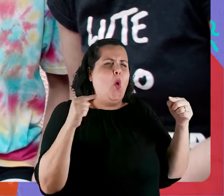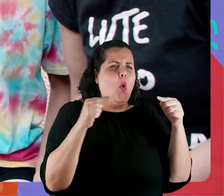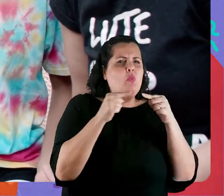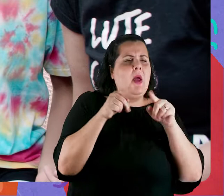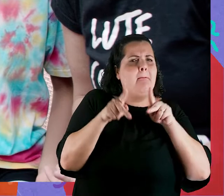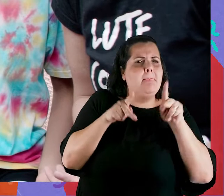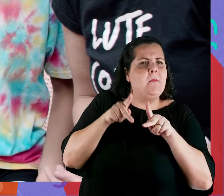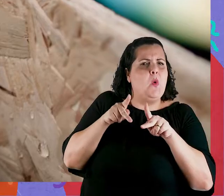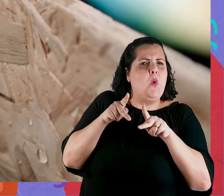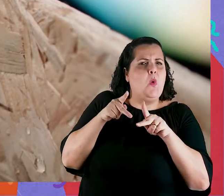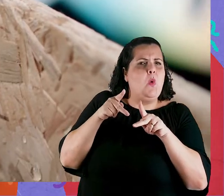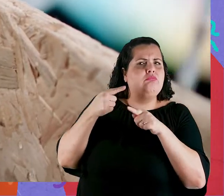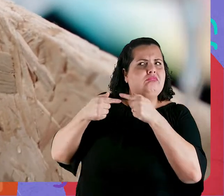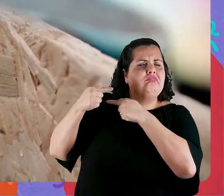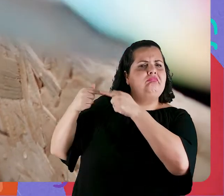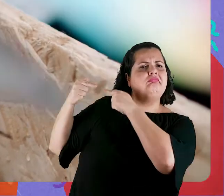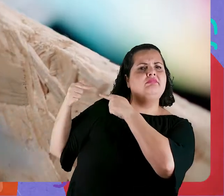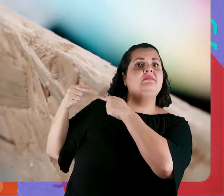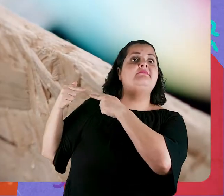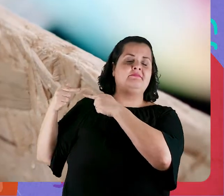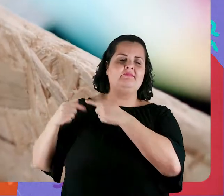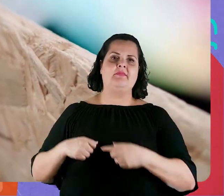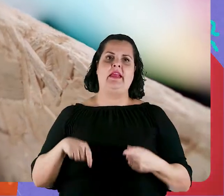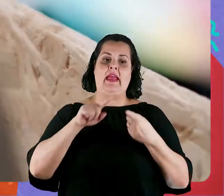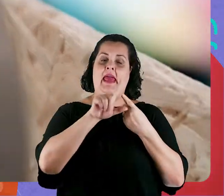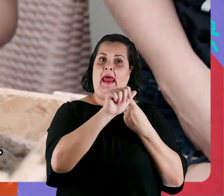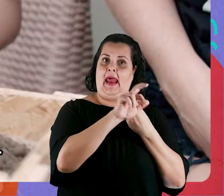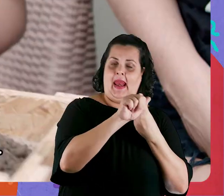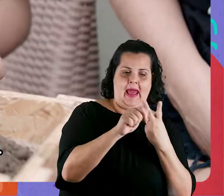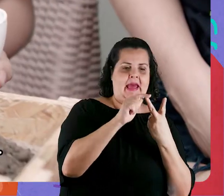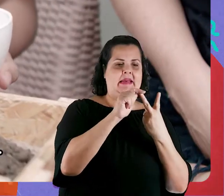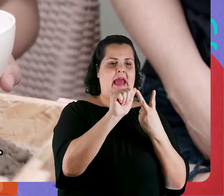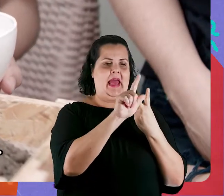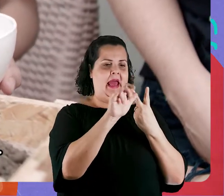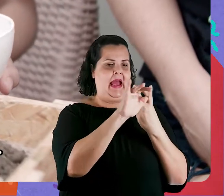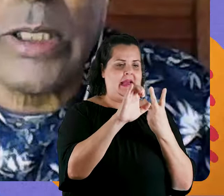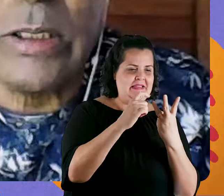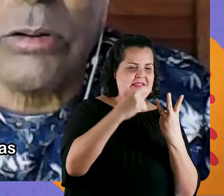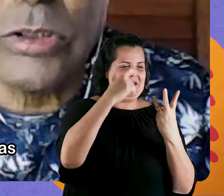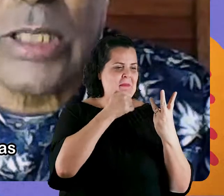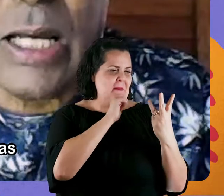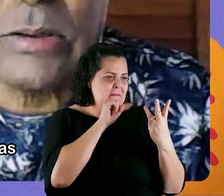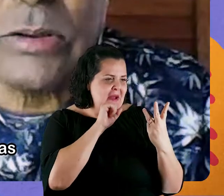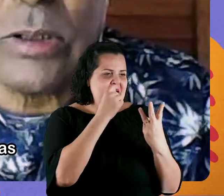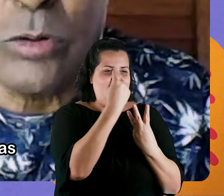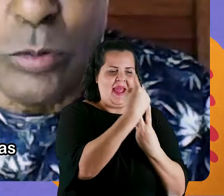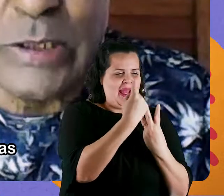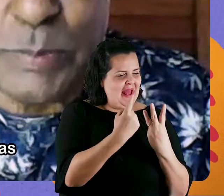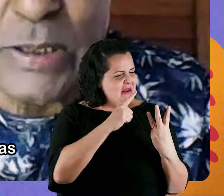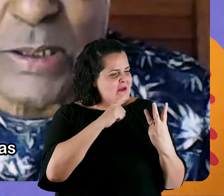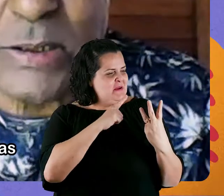Então vamos fazendo essa interlocução Lara Alice em Mamãe Cada uma com a sua medicina em alguns